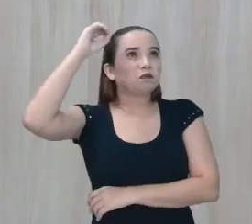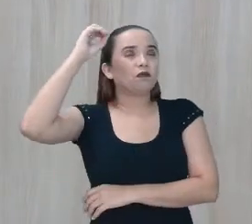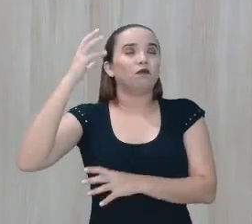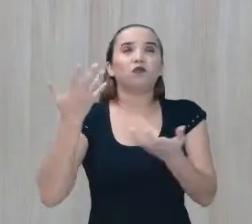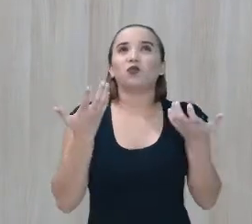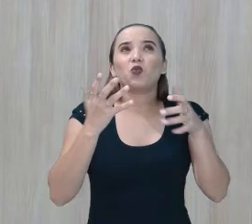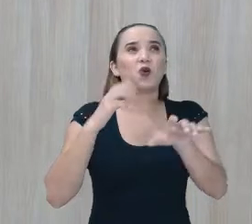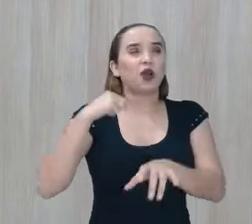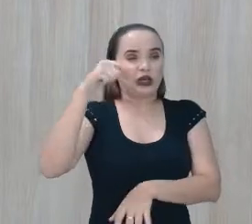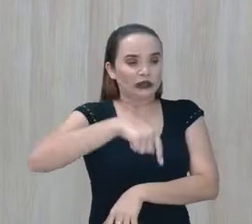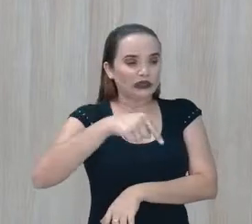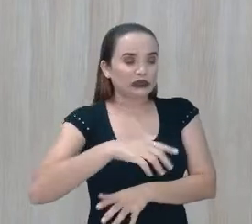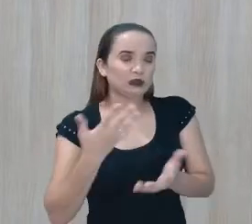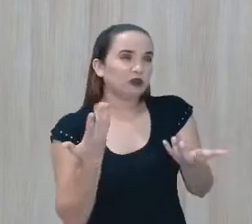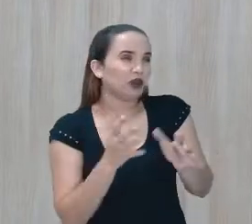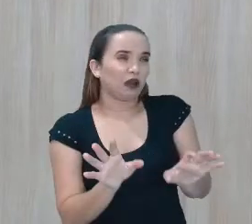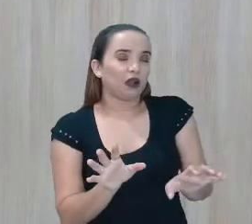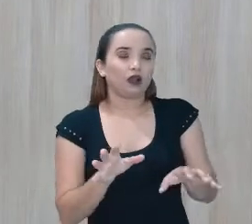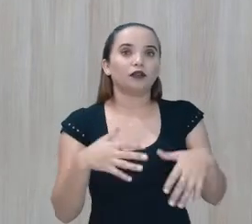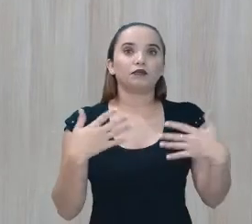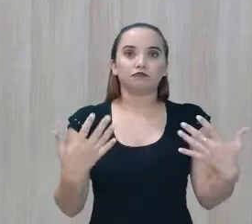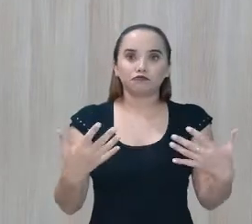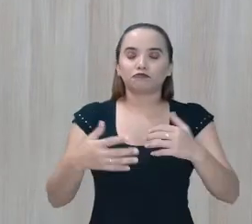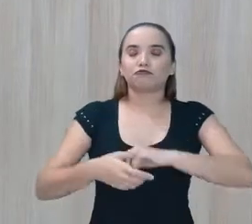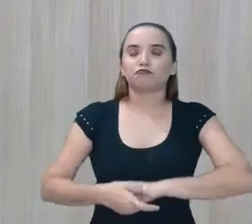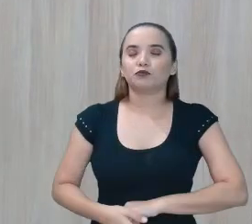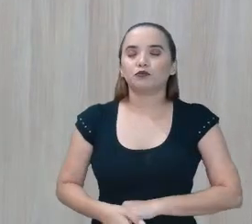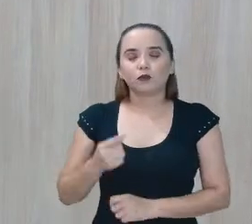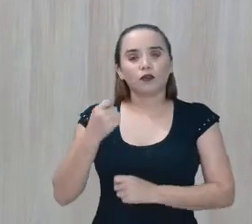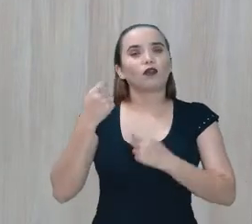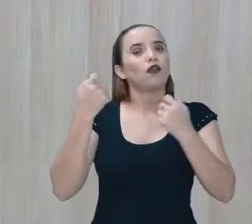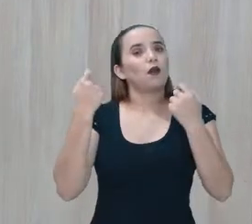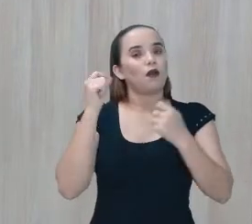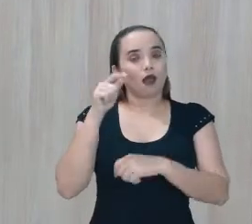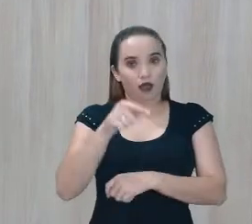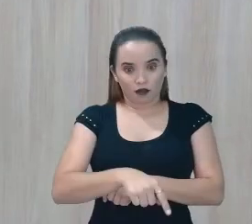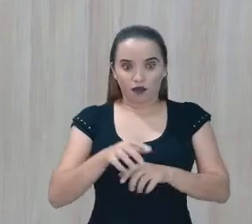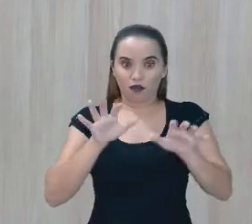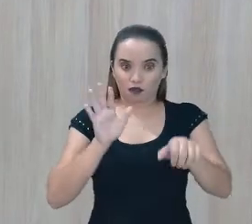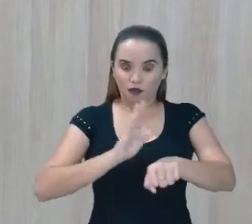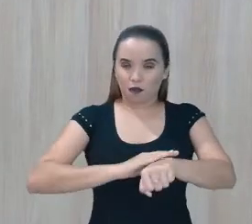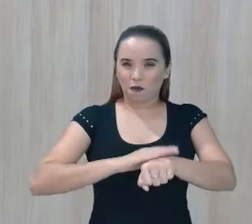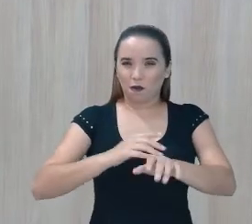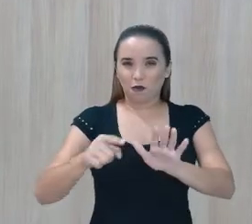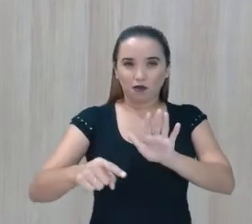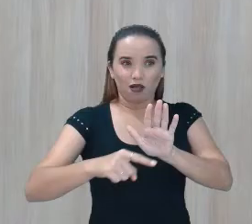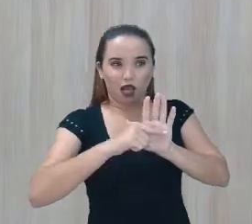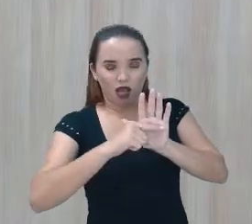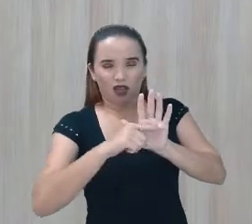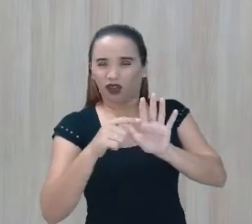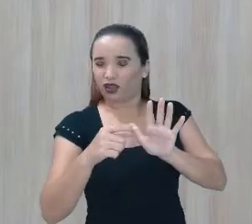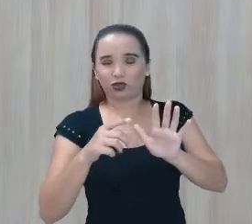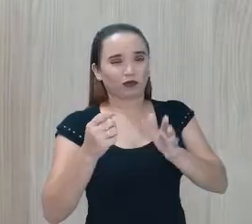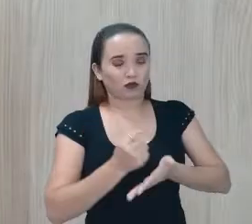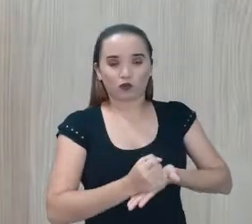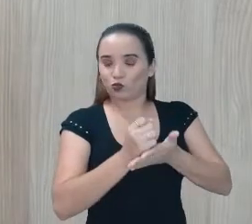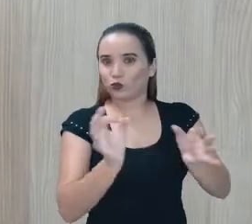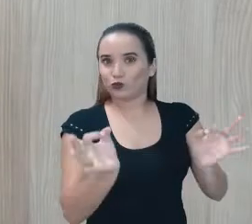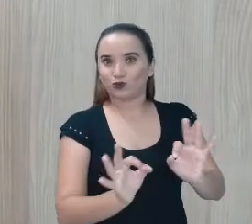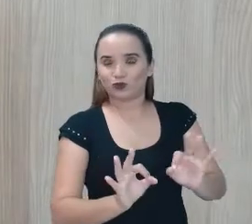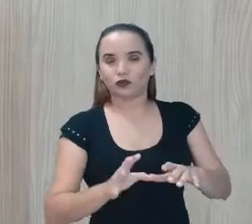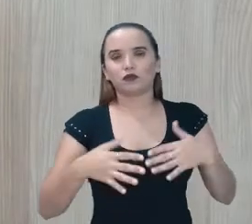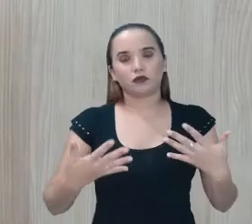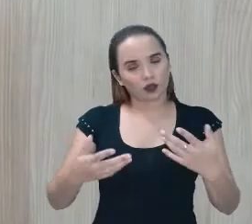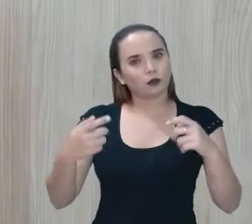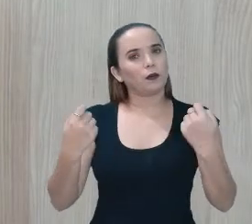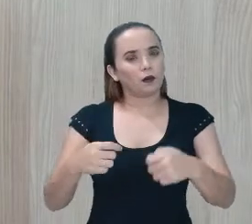ali. E esse reforço negativo, ele não contribui, não é, Thaís? É verdade, esse olhar do professor é